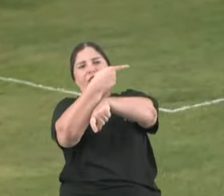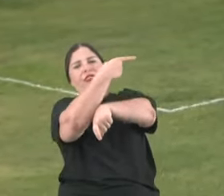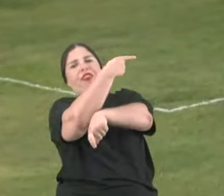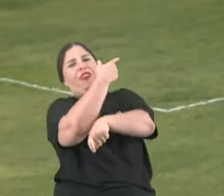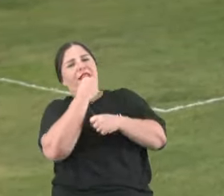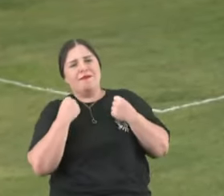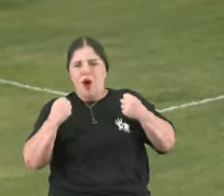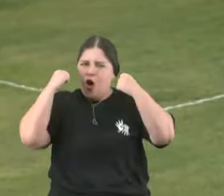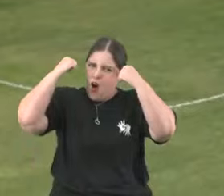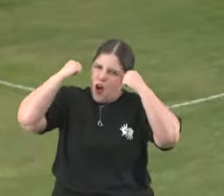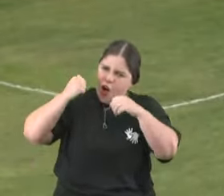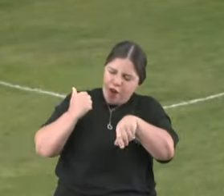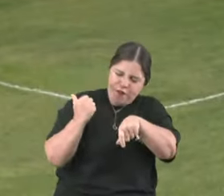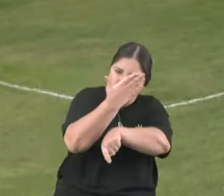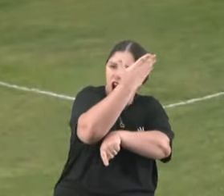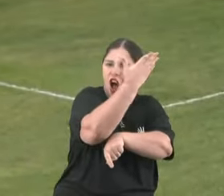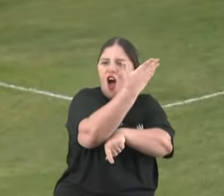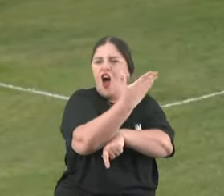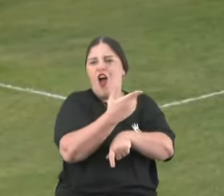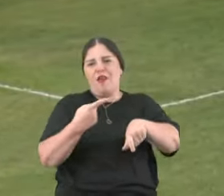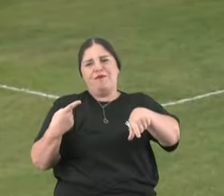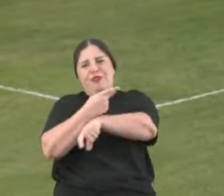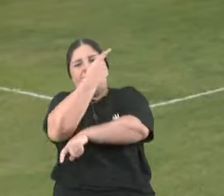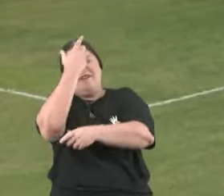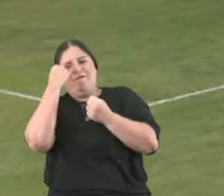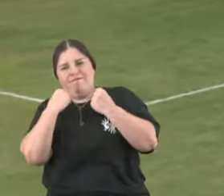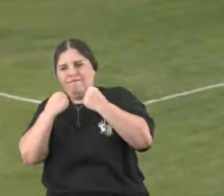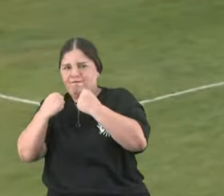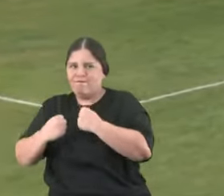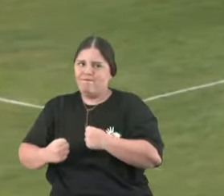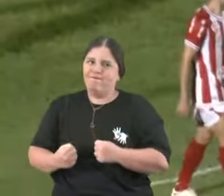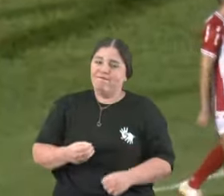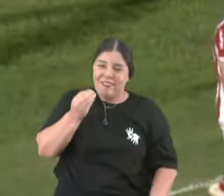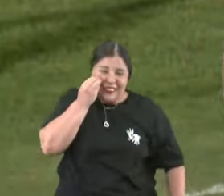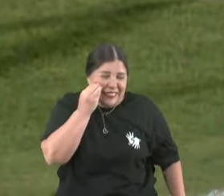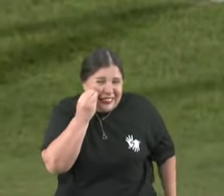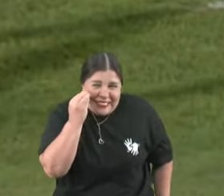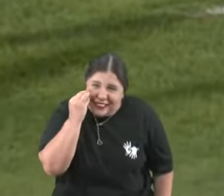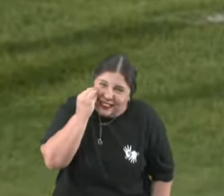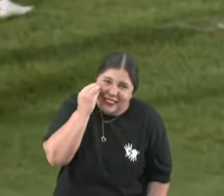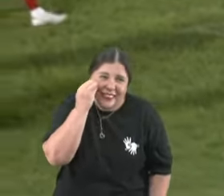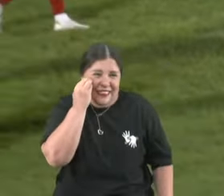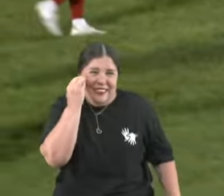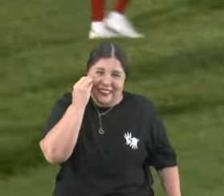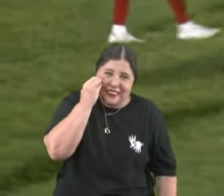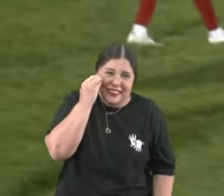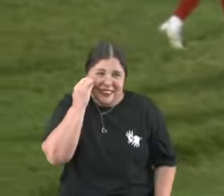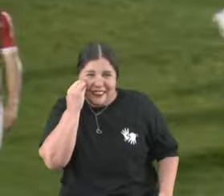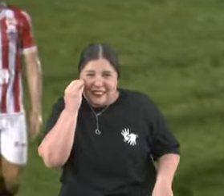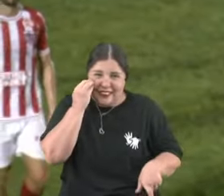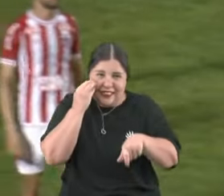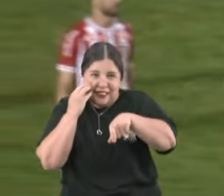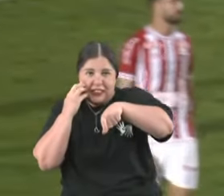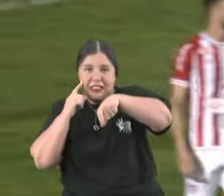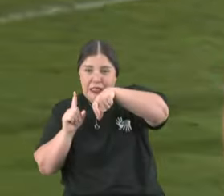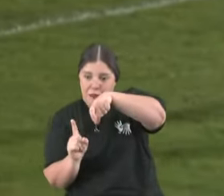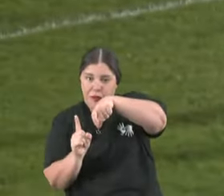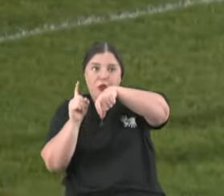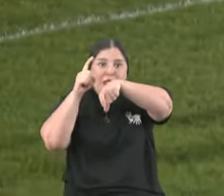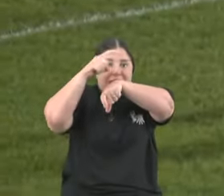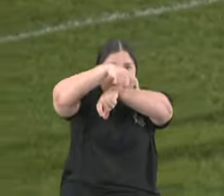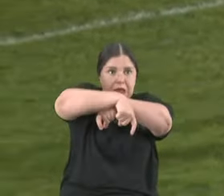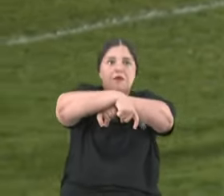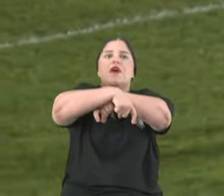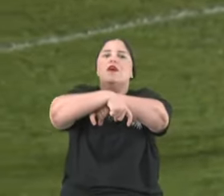pra fora. Na tentativa de encobrir o goleiro que estava fora do gol, o Alaf